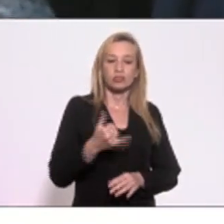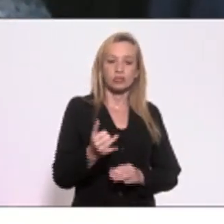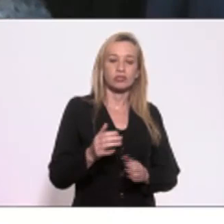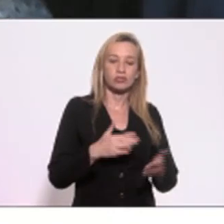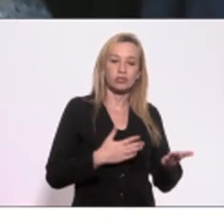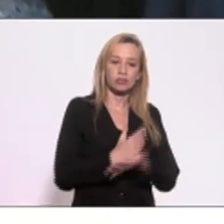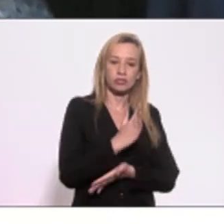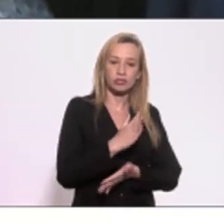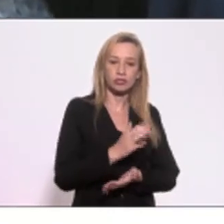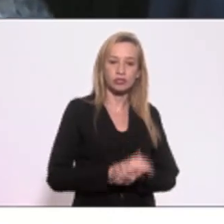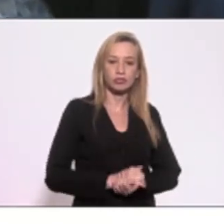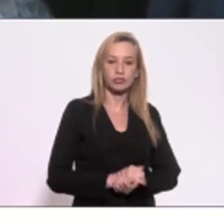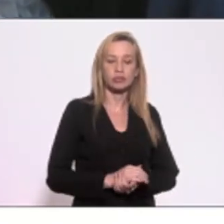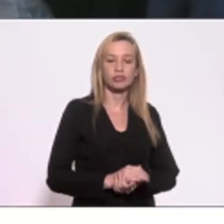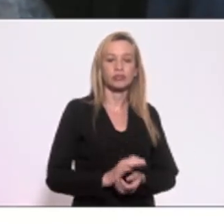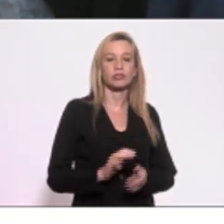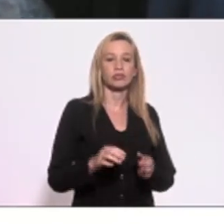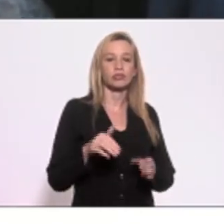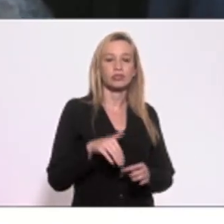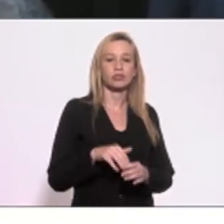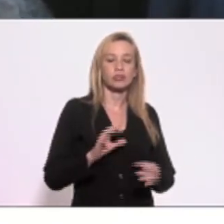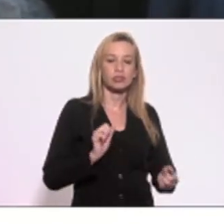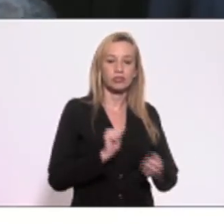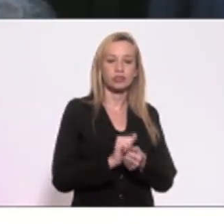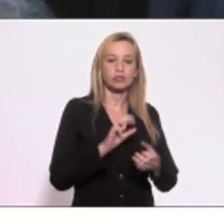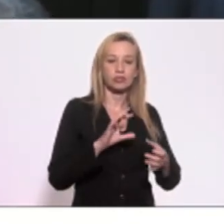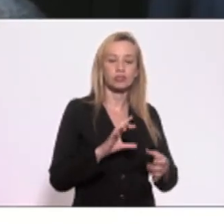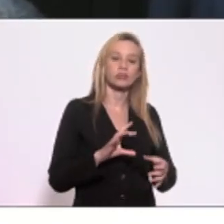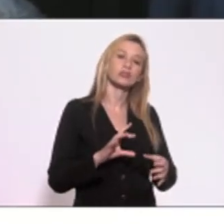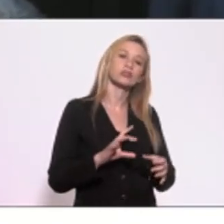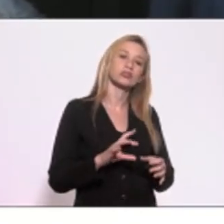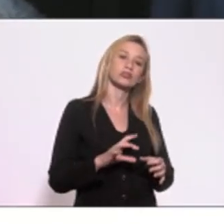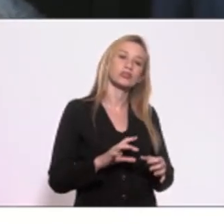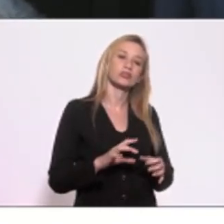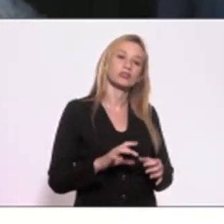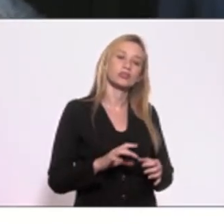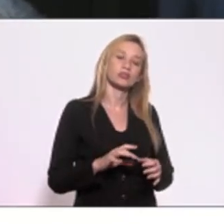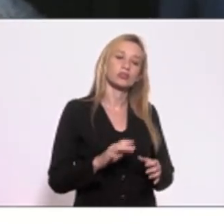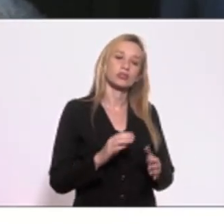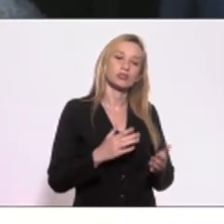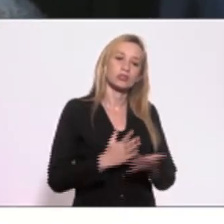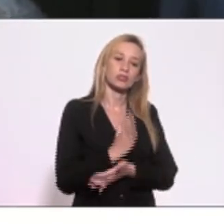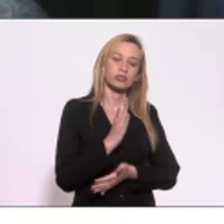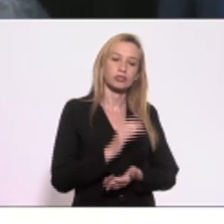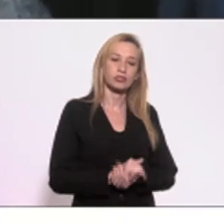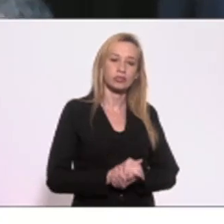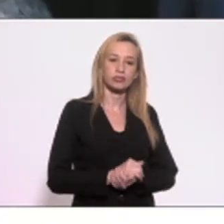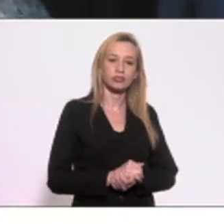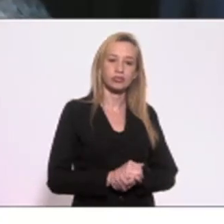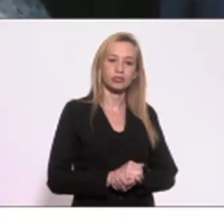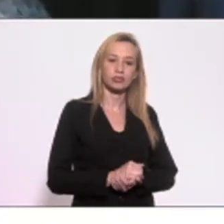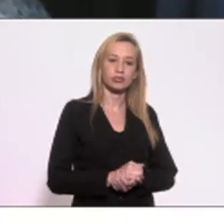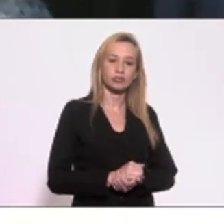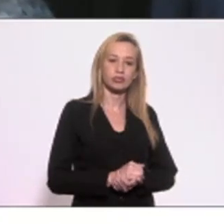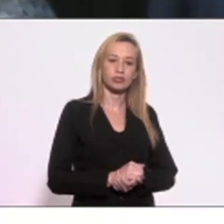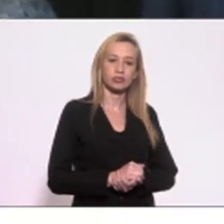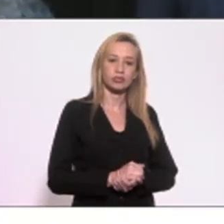como estão aprovados. Em votação, projeto assim emendado. Senhores que aprovam, como estão aprovados. A redação do vencido. Para